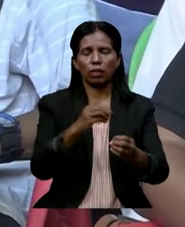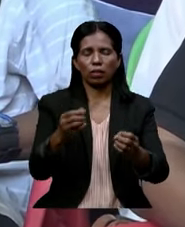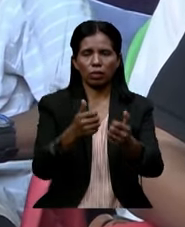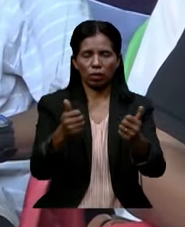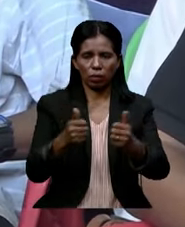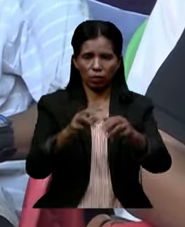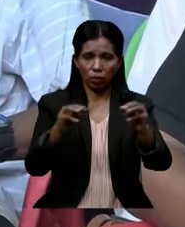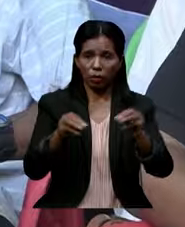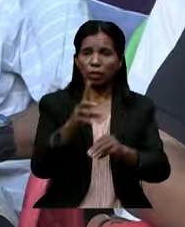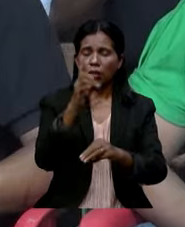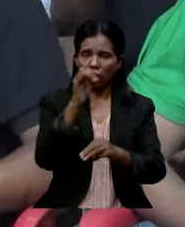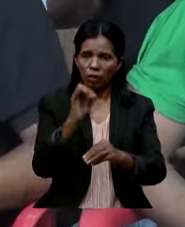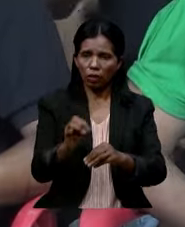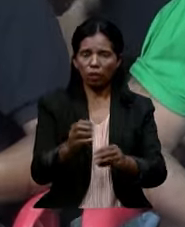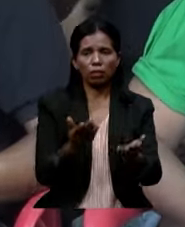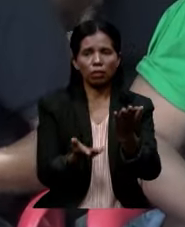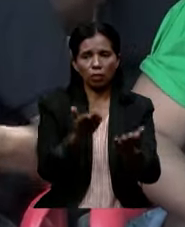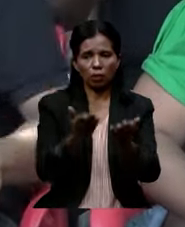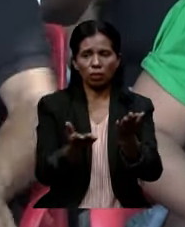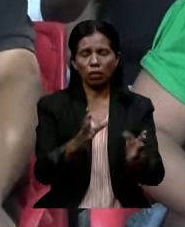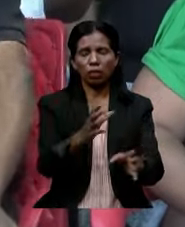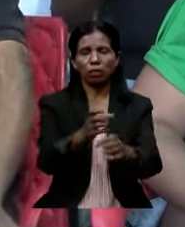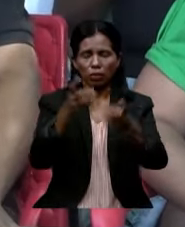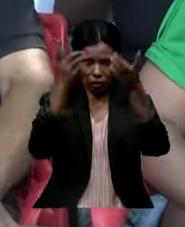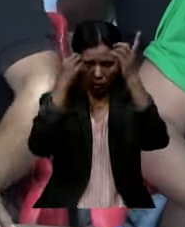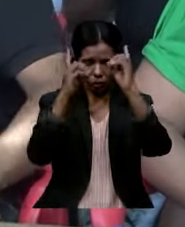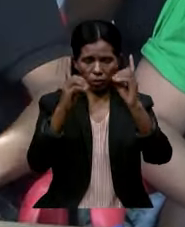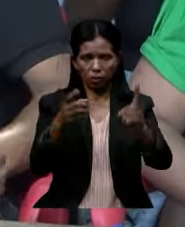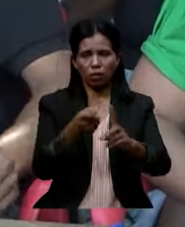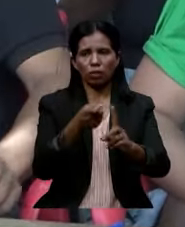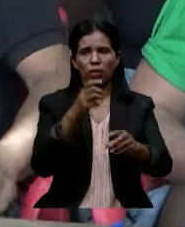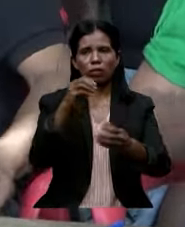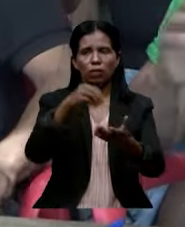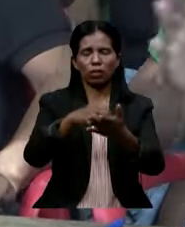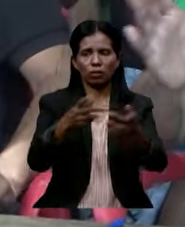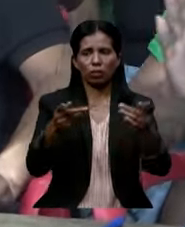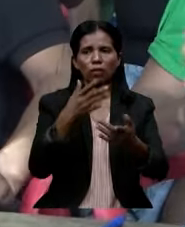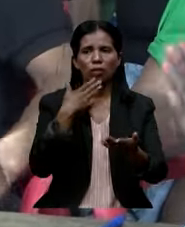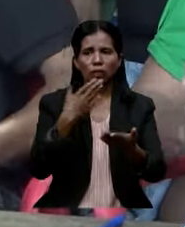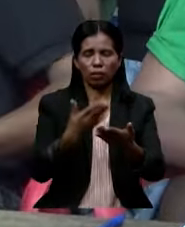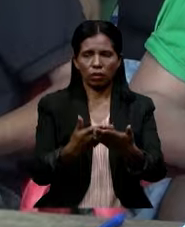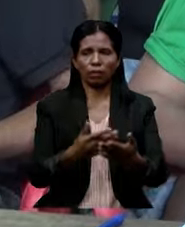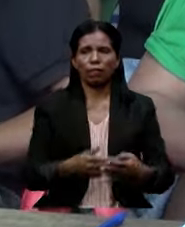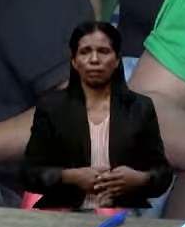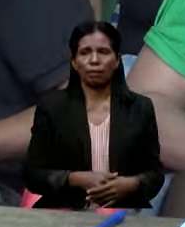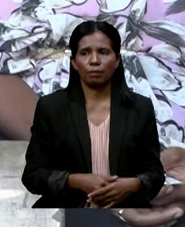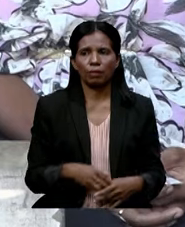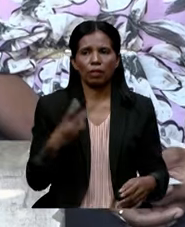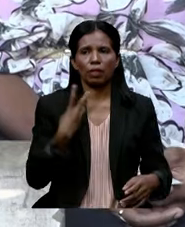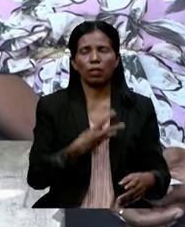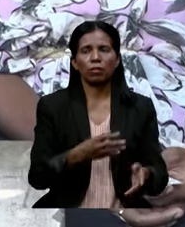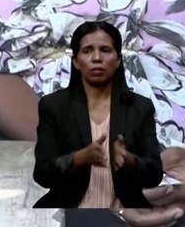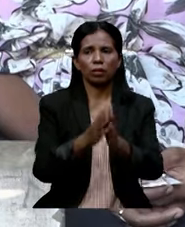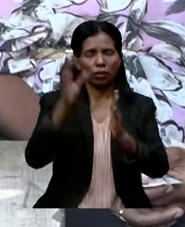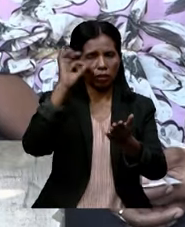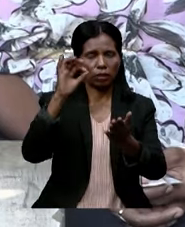autoridade município dele a tuteto de dia molo foti decisão liu cria condição nebe digno. A mi husu ba